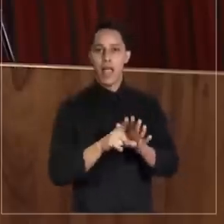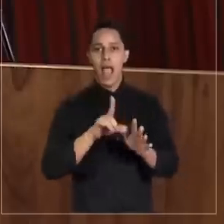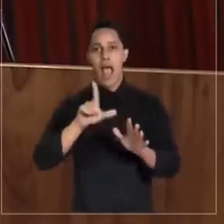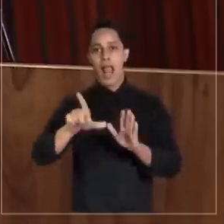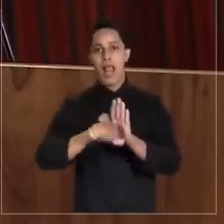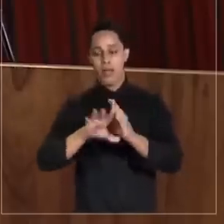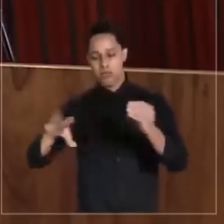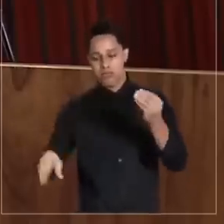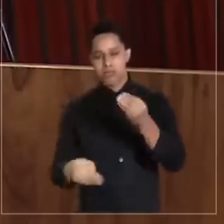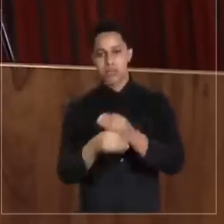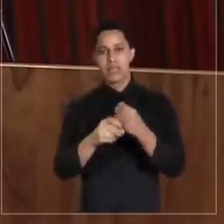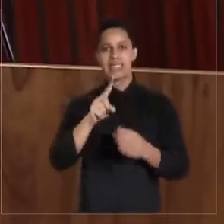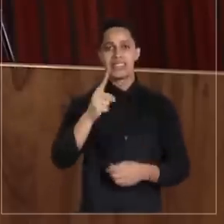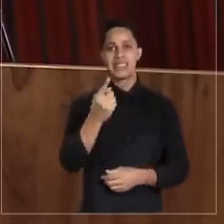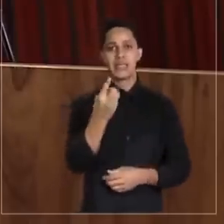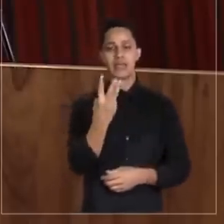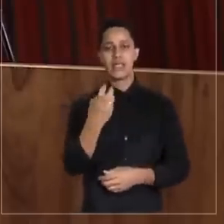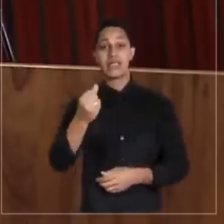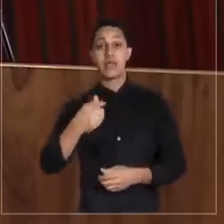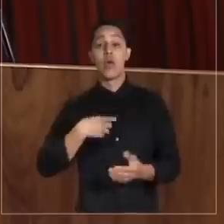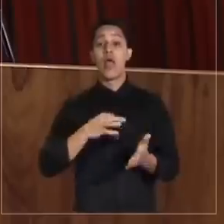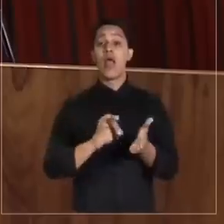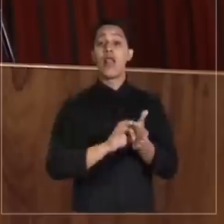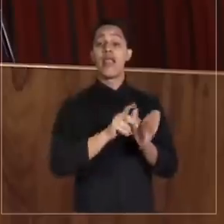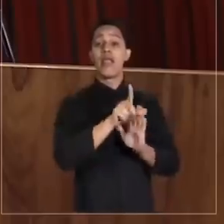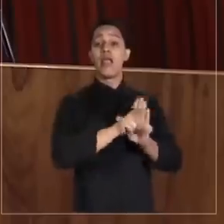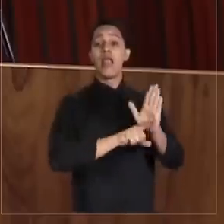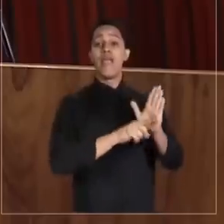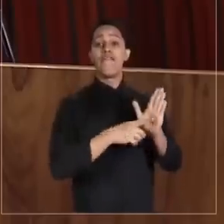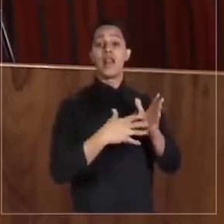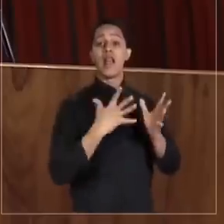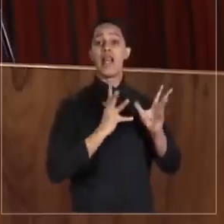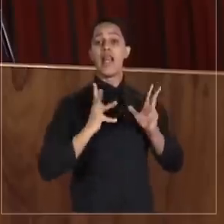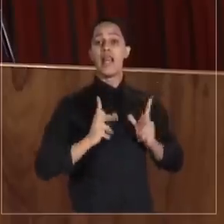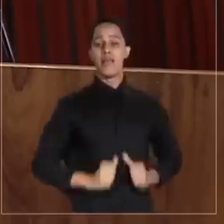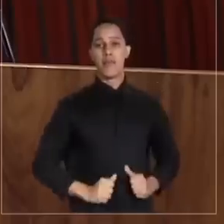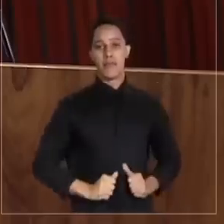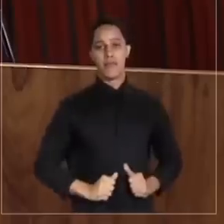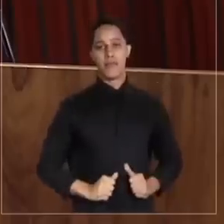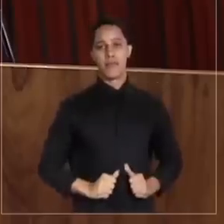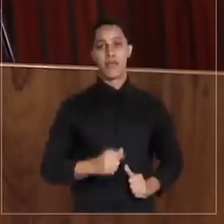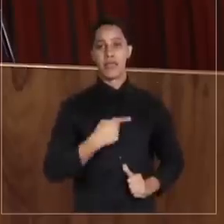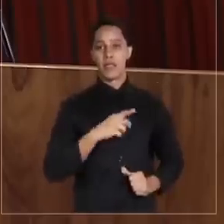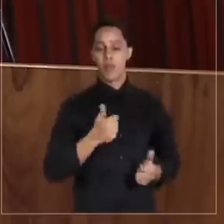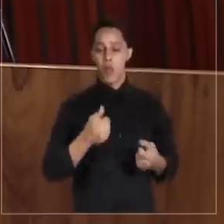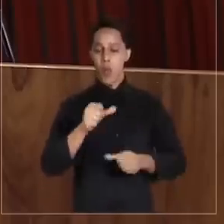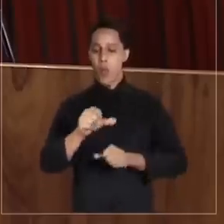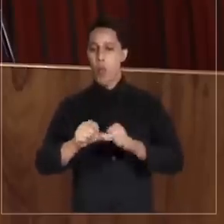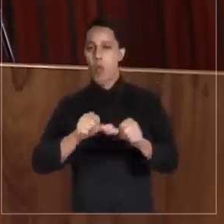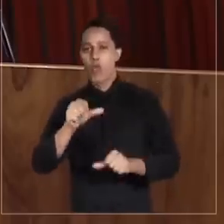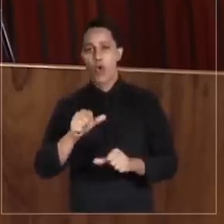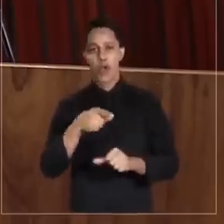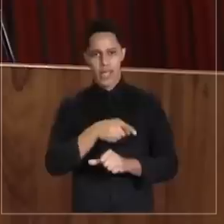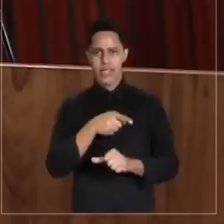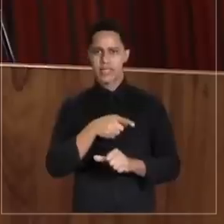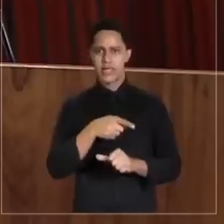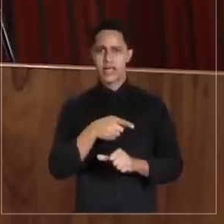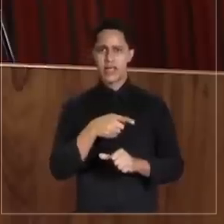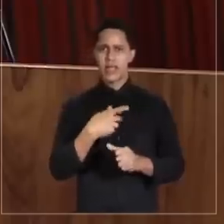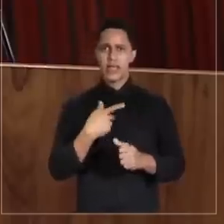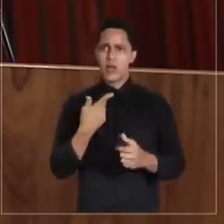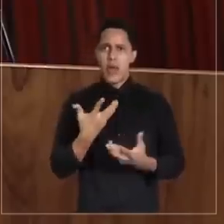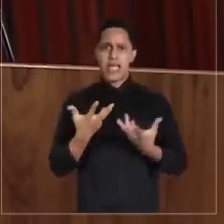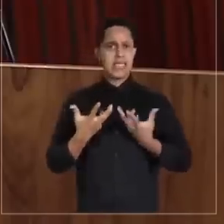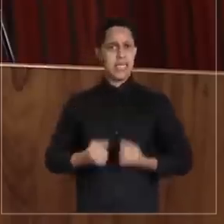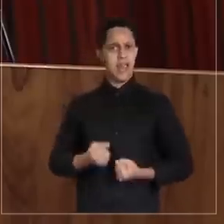Complementar 135, a chamada Lei de Ficha Limpa, que alterou este quadro porque não era considerado aceitável pelos